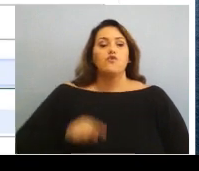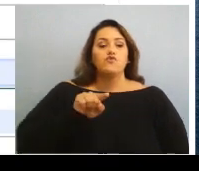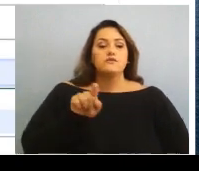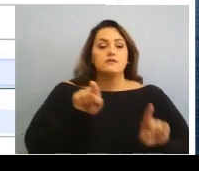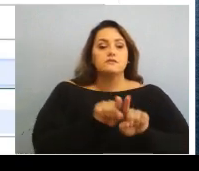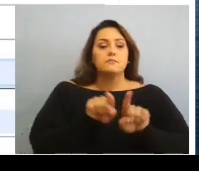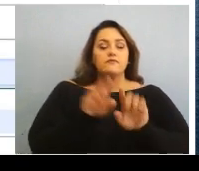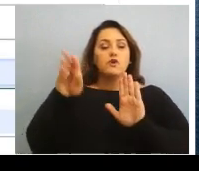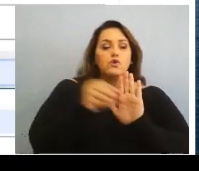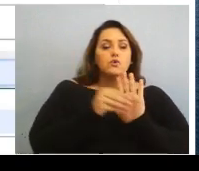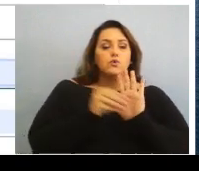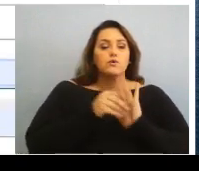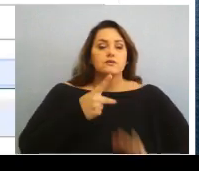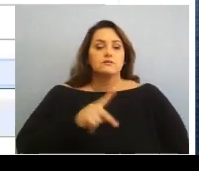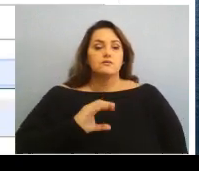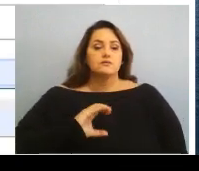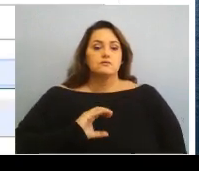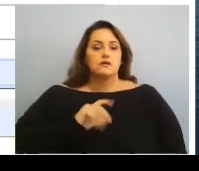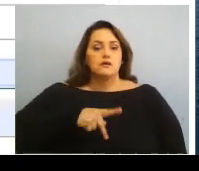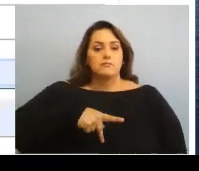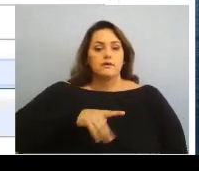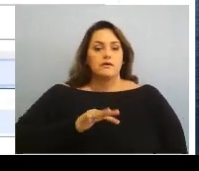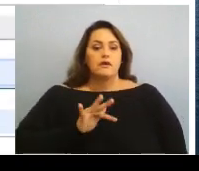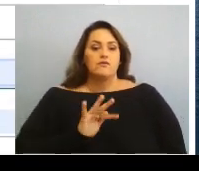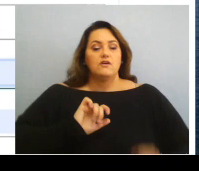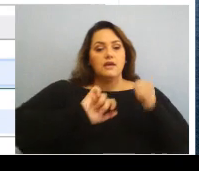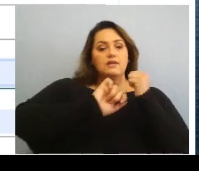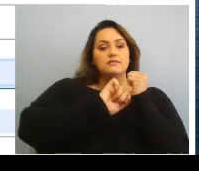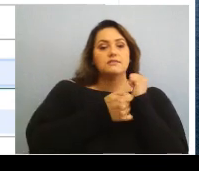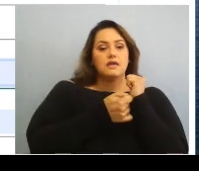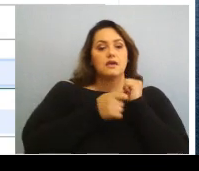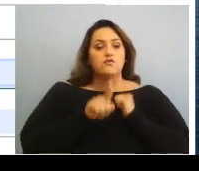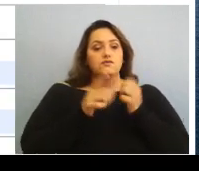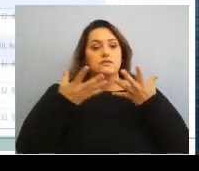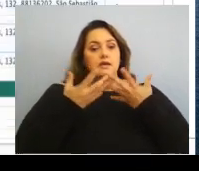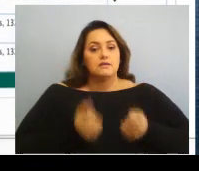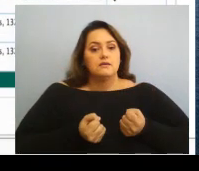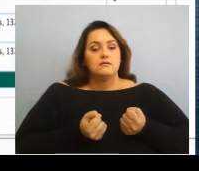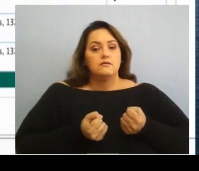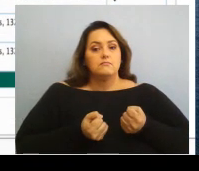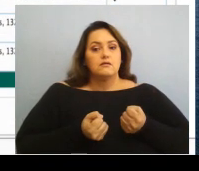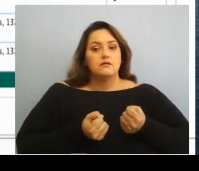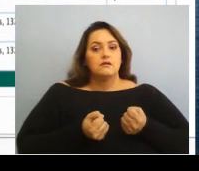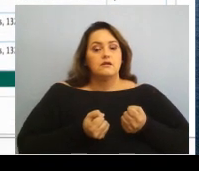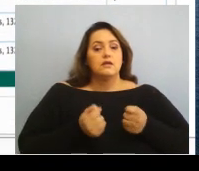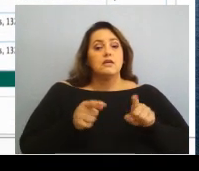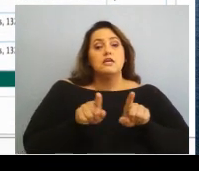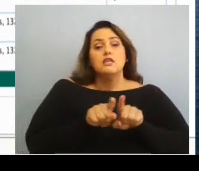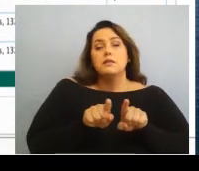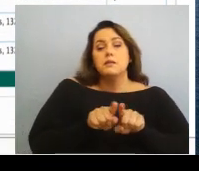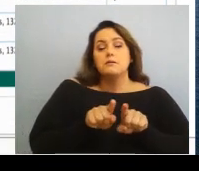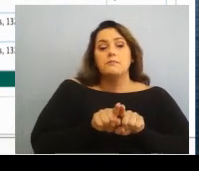você vai incluir o seu CPF, vai incluir a senha que você recebeu e vai incluir a unidade que